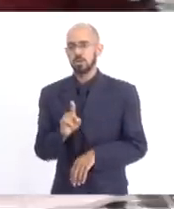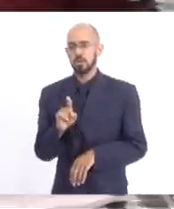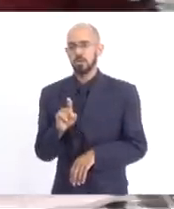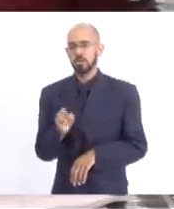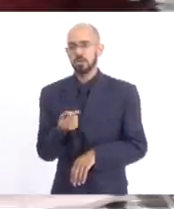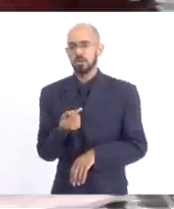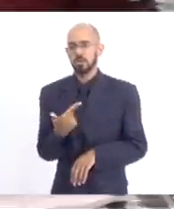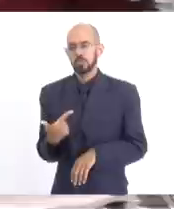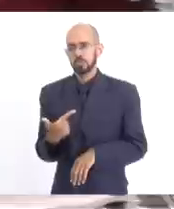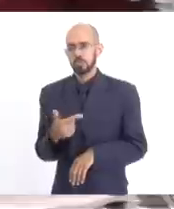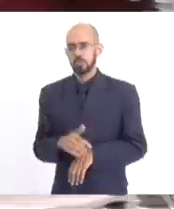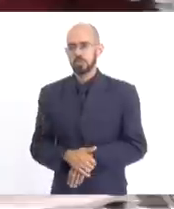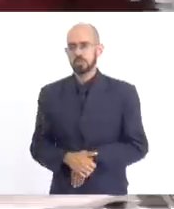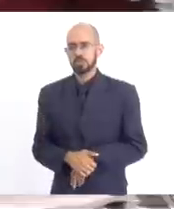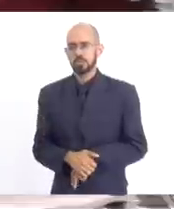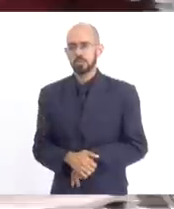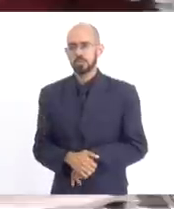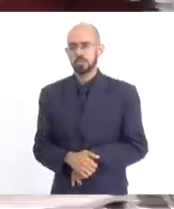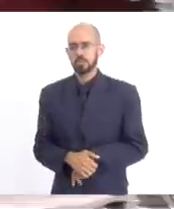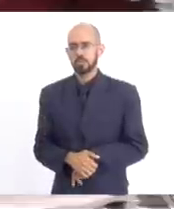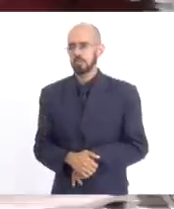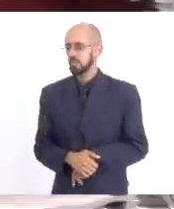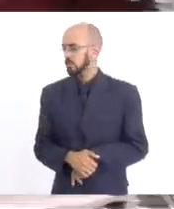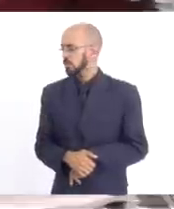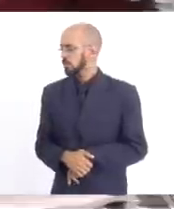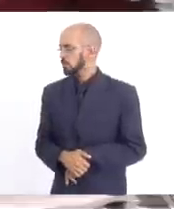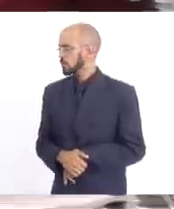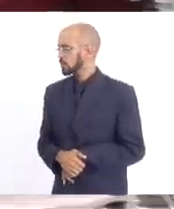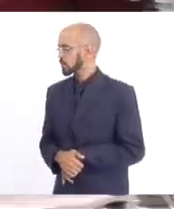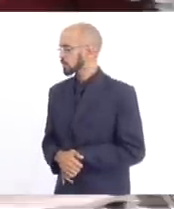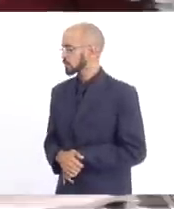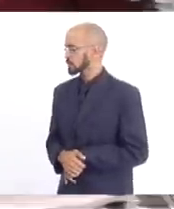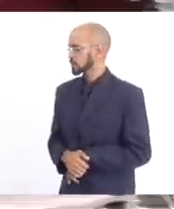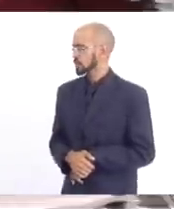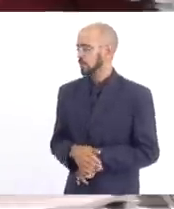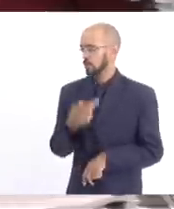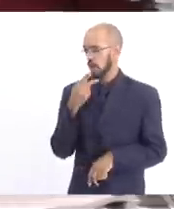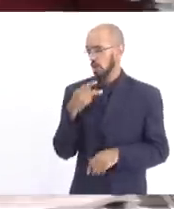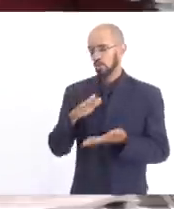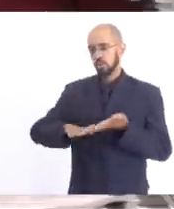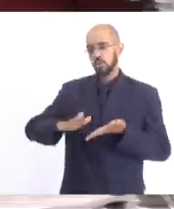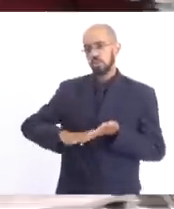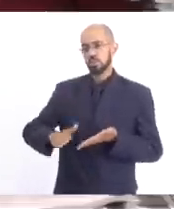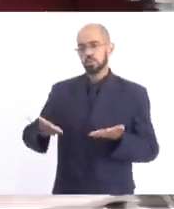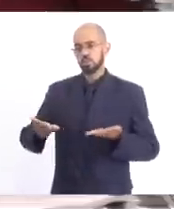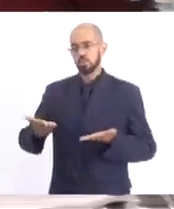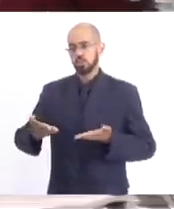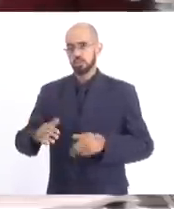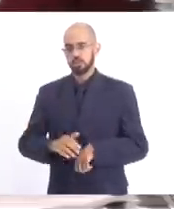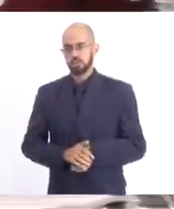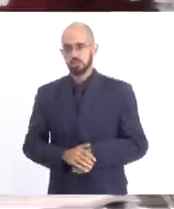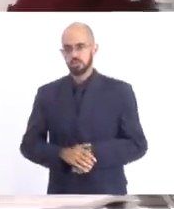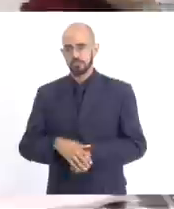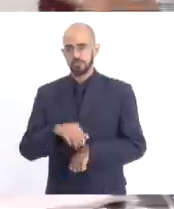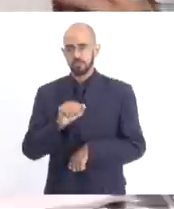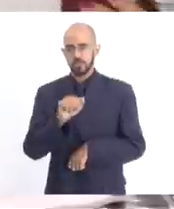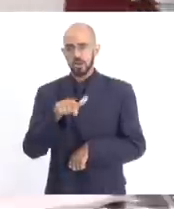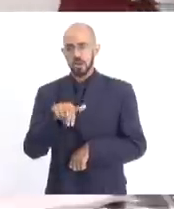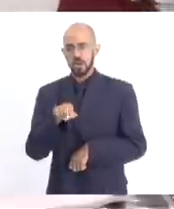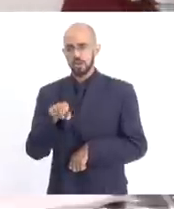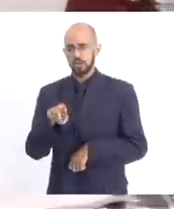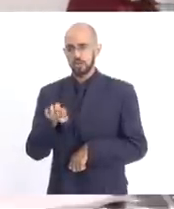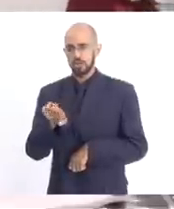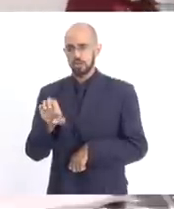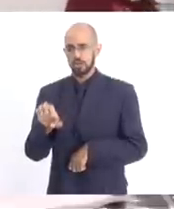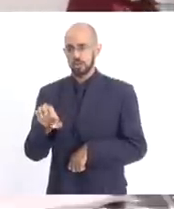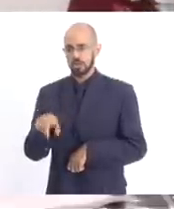1,2, é porque eu falei da PM e não falei do... Quanto custa hoje? Hã? E lá tem o custo total. Deputado Alexandre Knoploch, por favor. Depois eu gostaria de